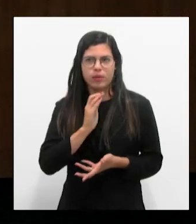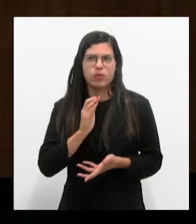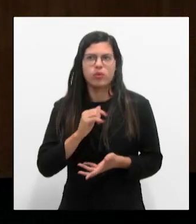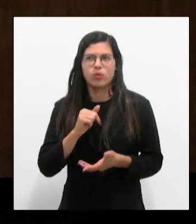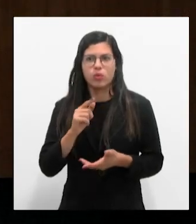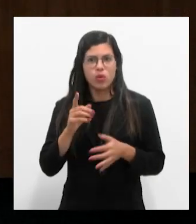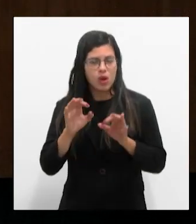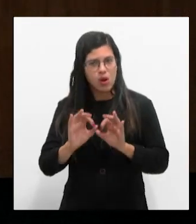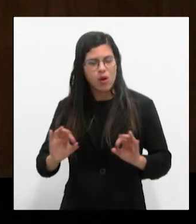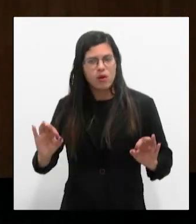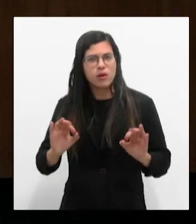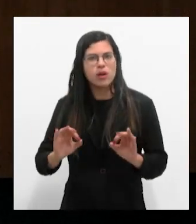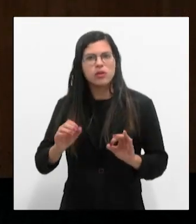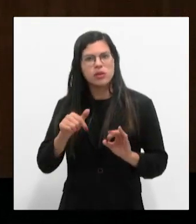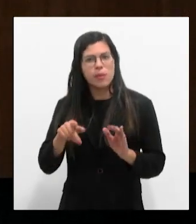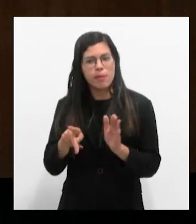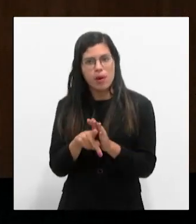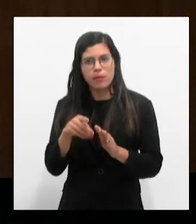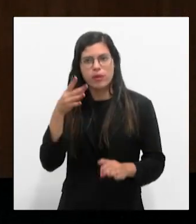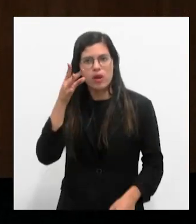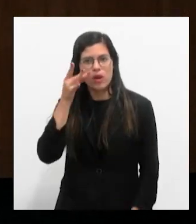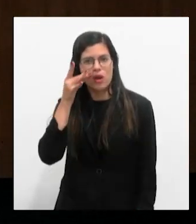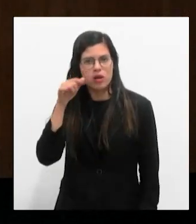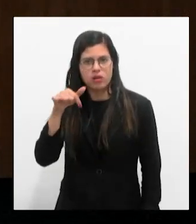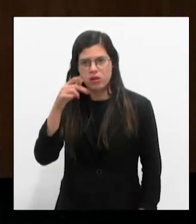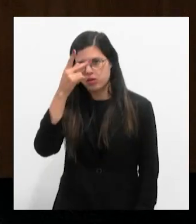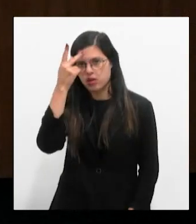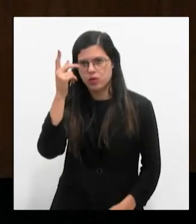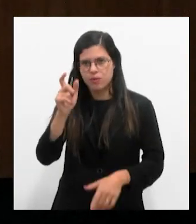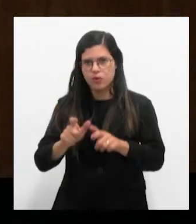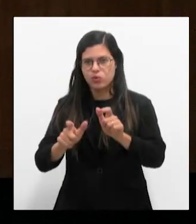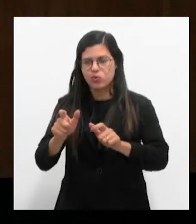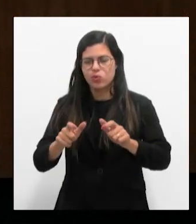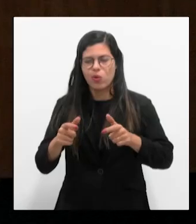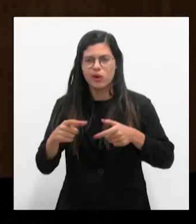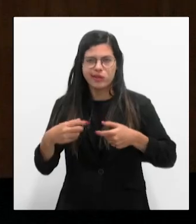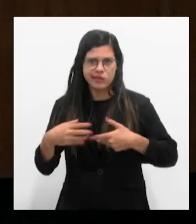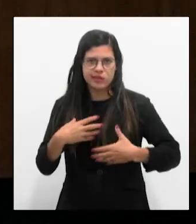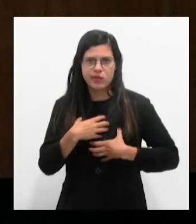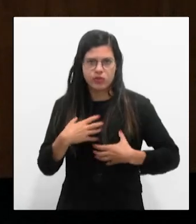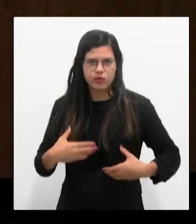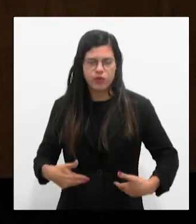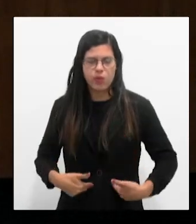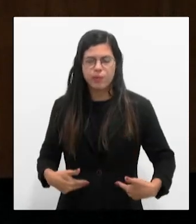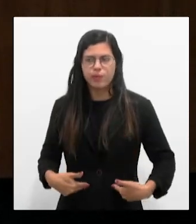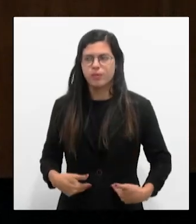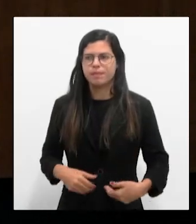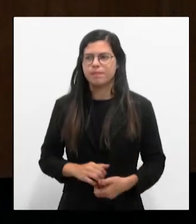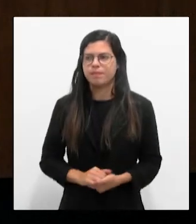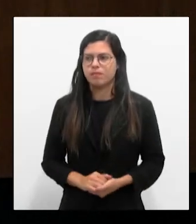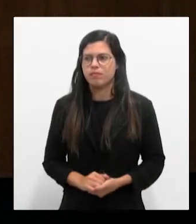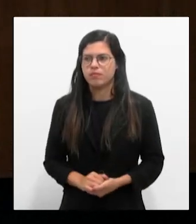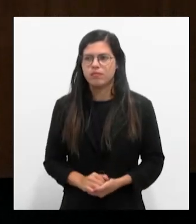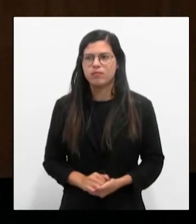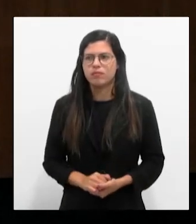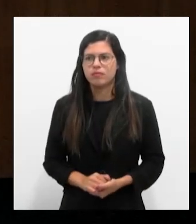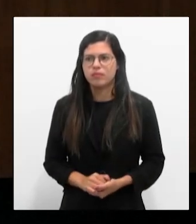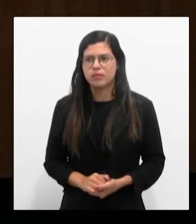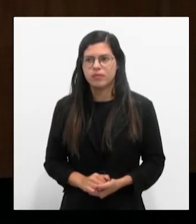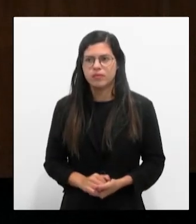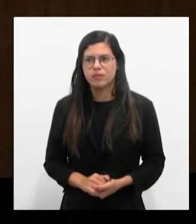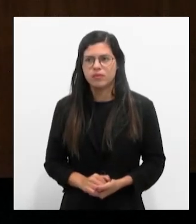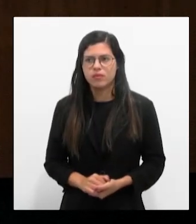extraído da realidade das pessoas, daqueles que passam fome. Não tenho dúvidas que